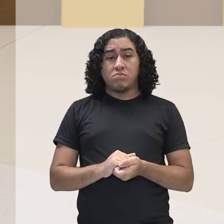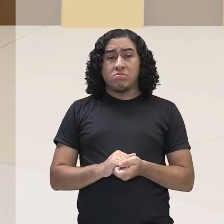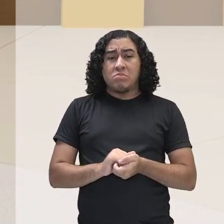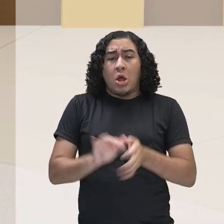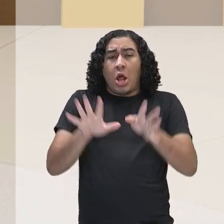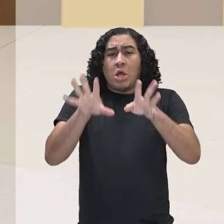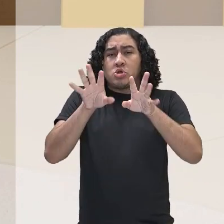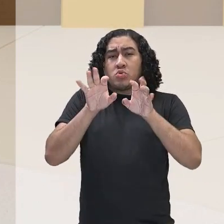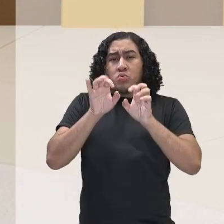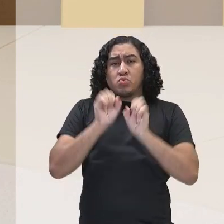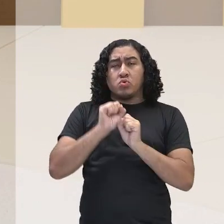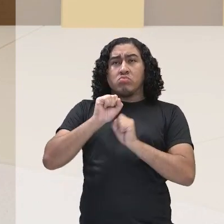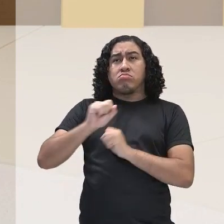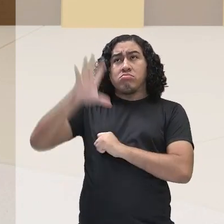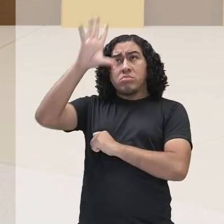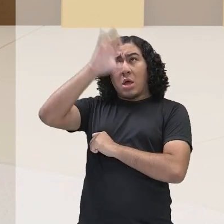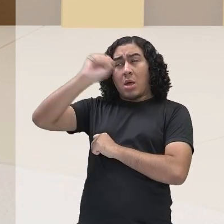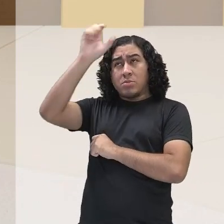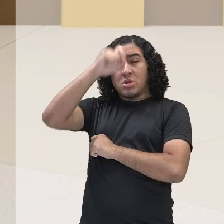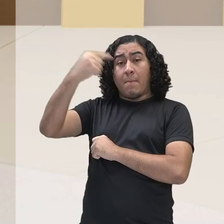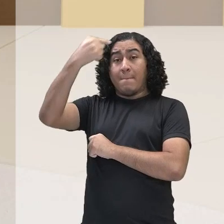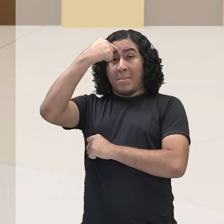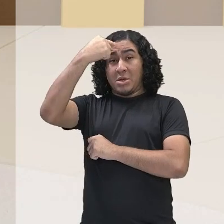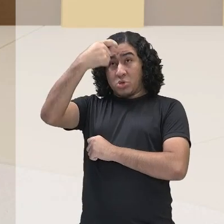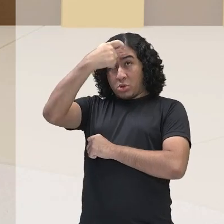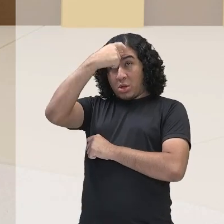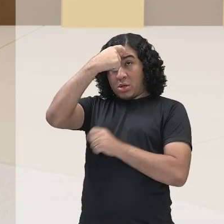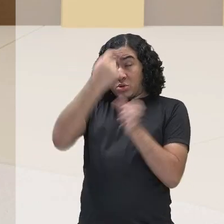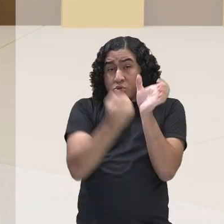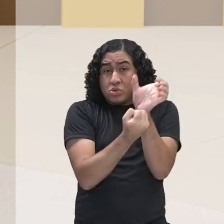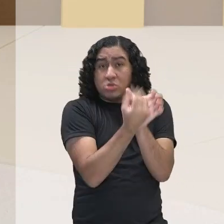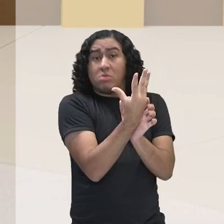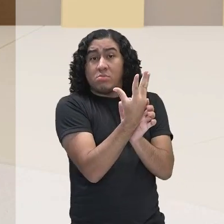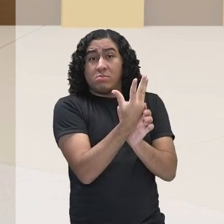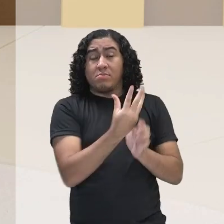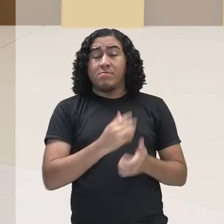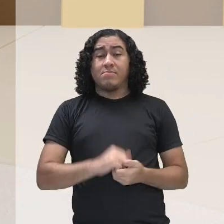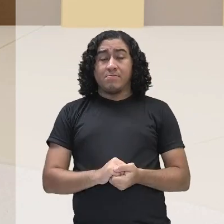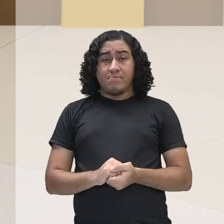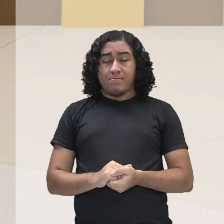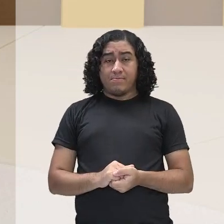ou formada na mente. Isso é um construto que nós vamos